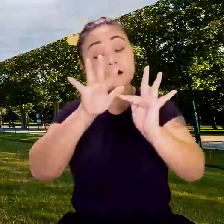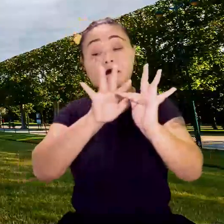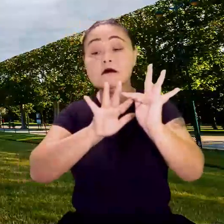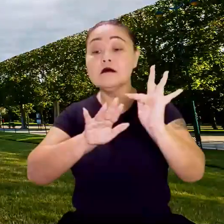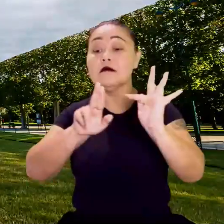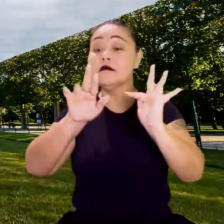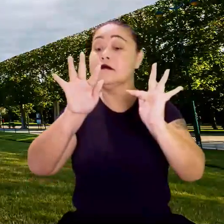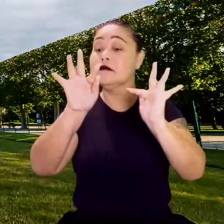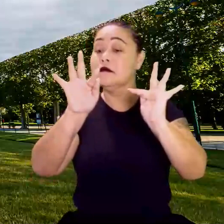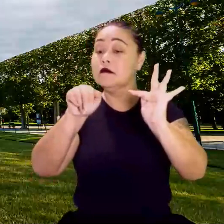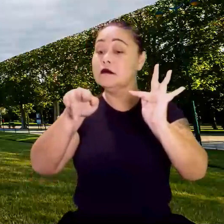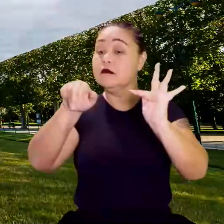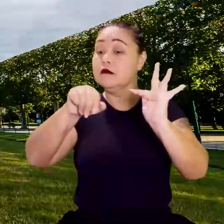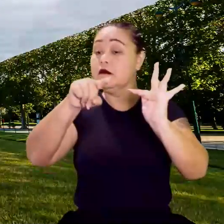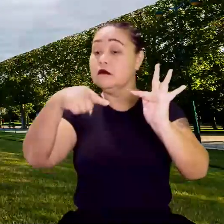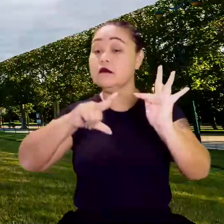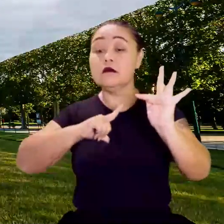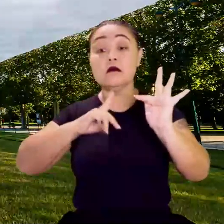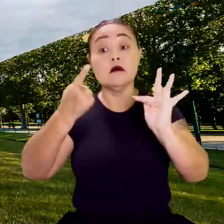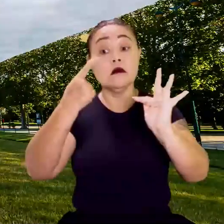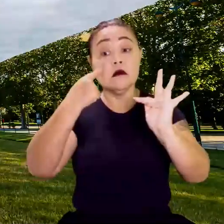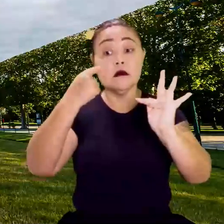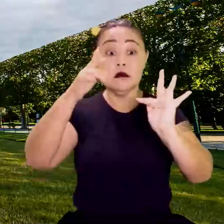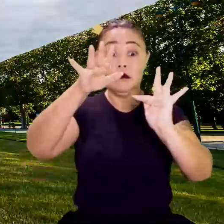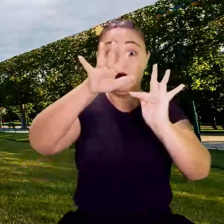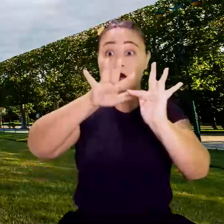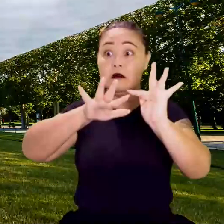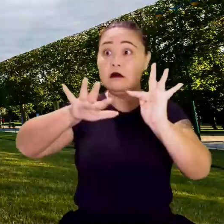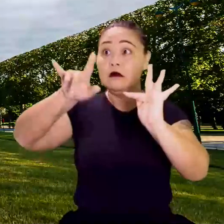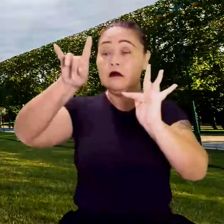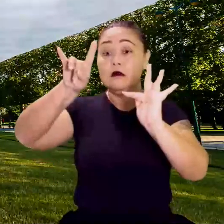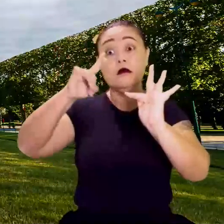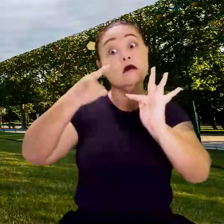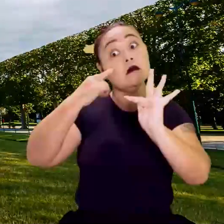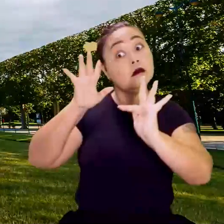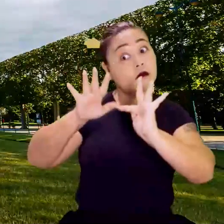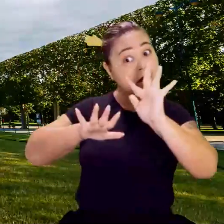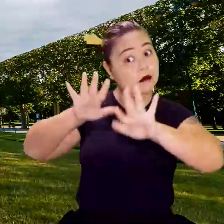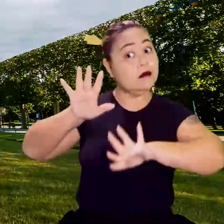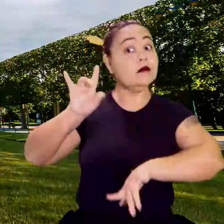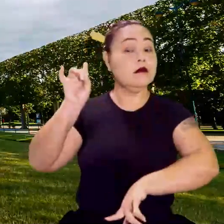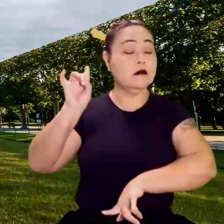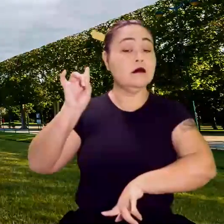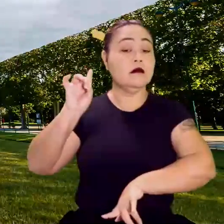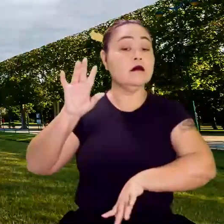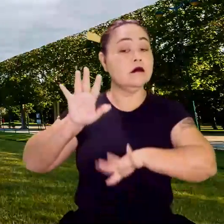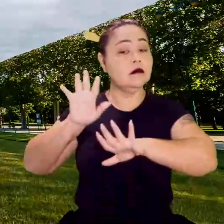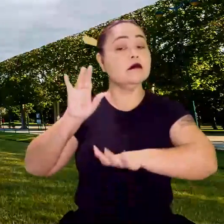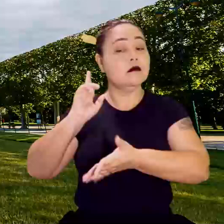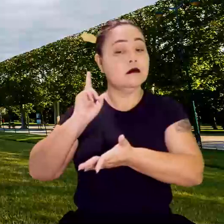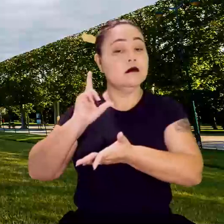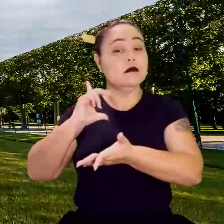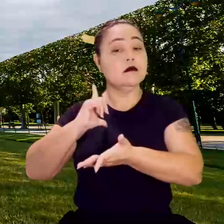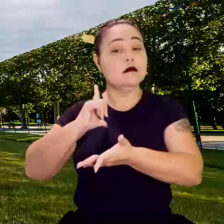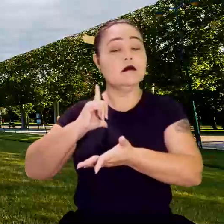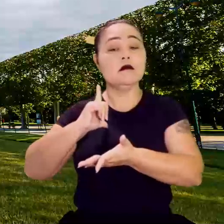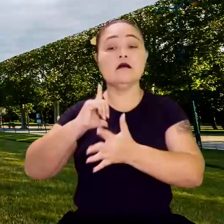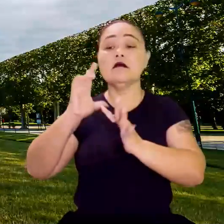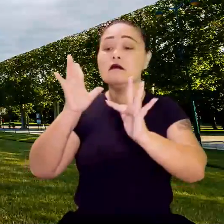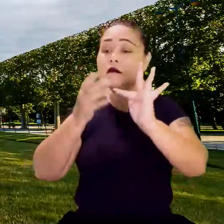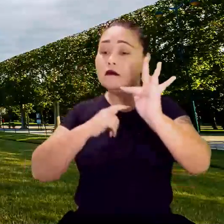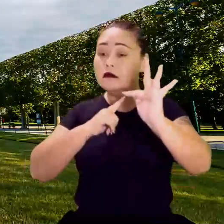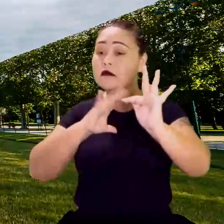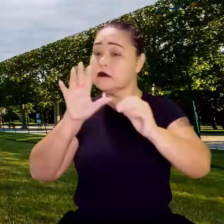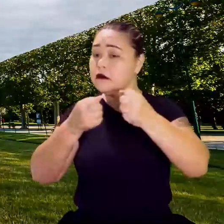Então a gente precisa também ver o seu gráfico. Eu acho que é por aí. O gráfico, por aí, deve ser o né? gráfico. É isso mesmo. O da